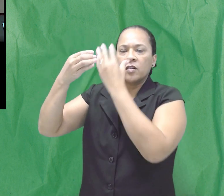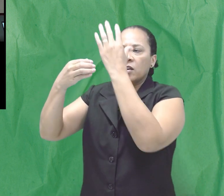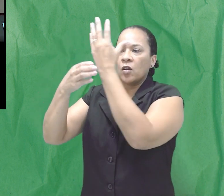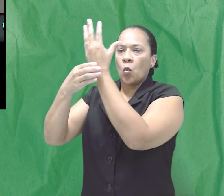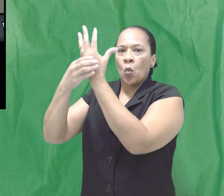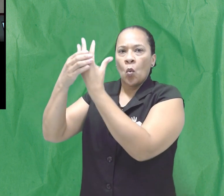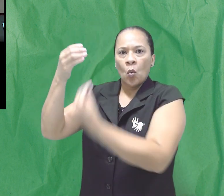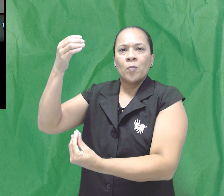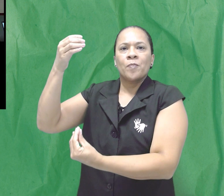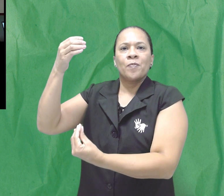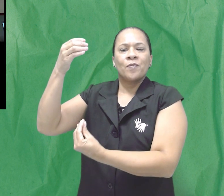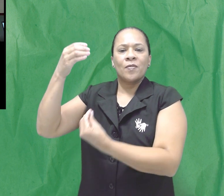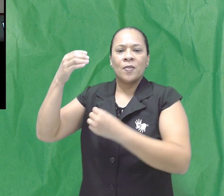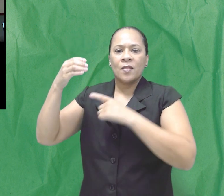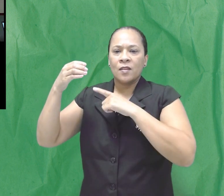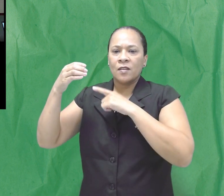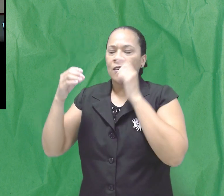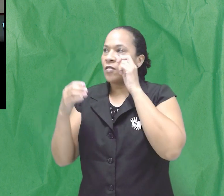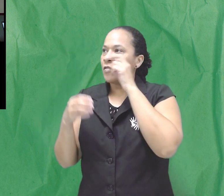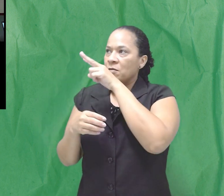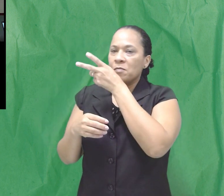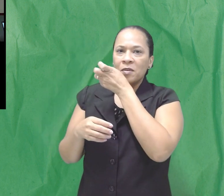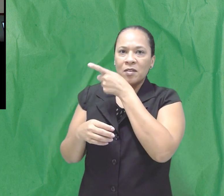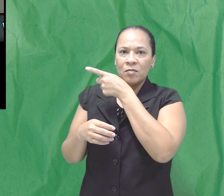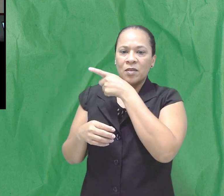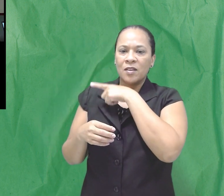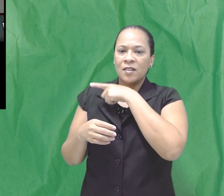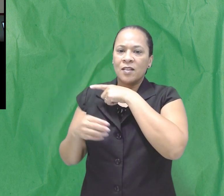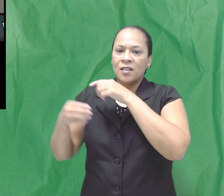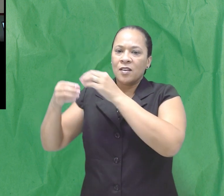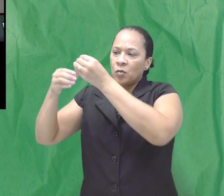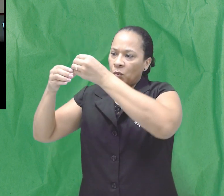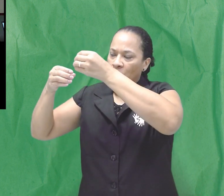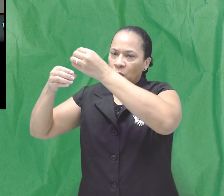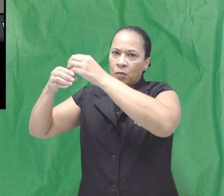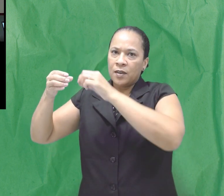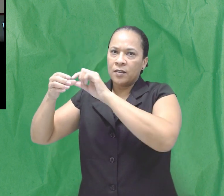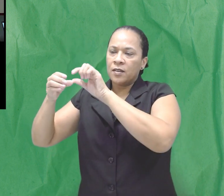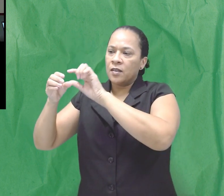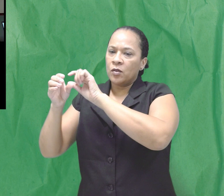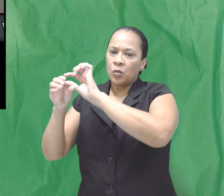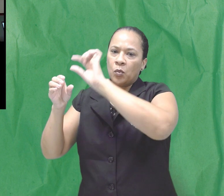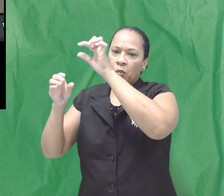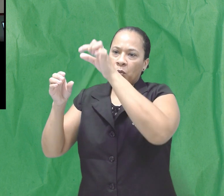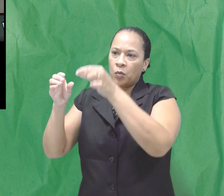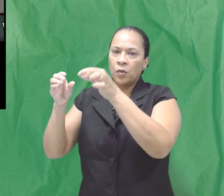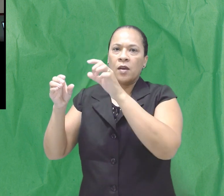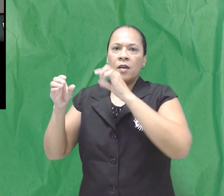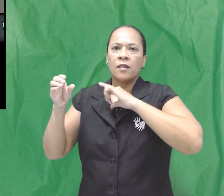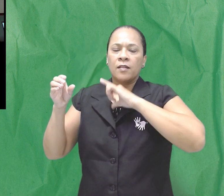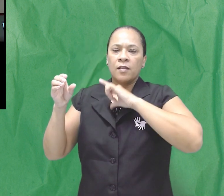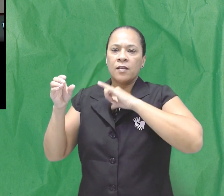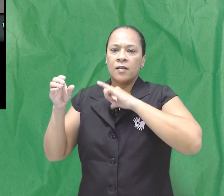eles possuem uma saída lateral aqui, né, que é onde a mangueira da bomba de vácuo ela é conectada, exatamente